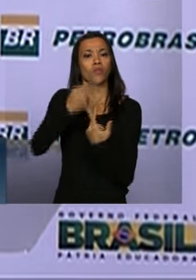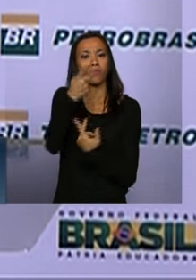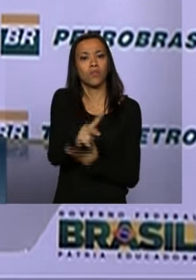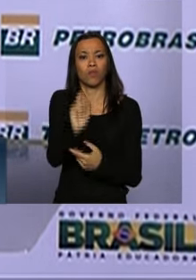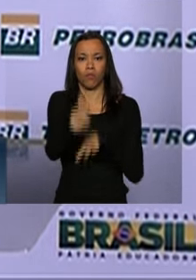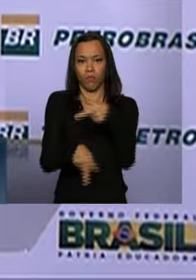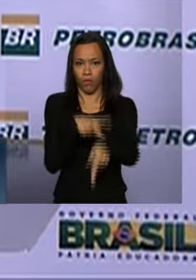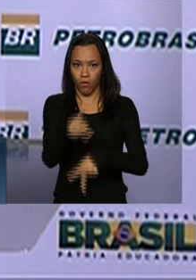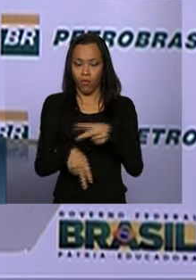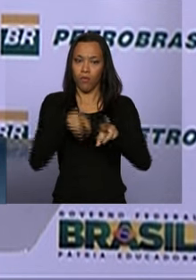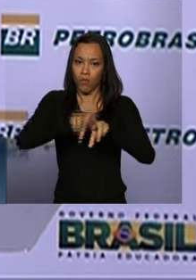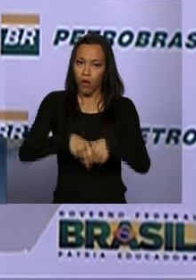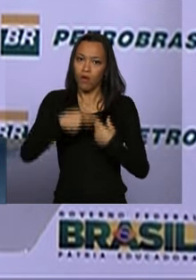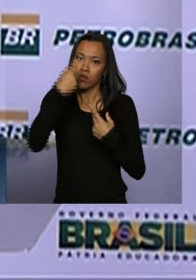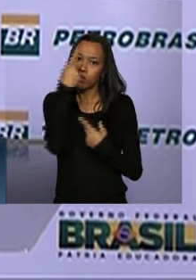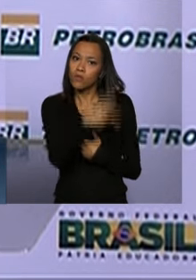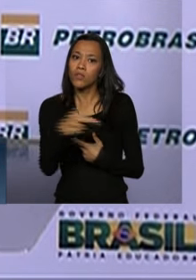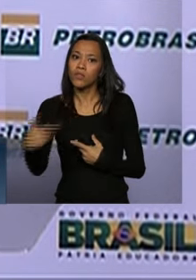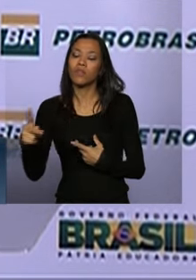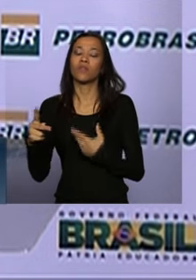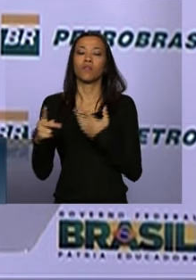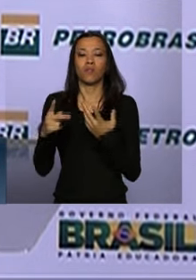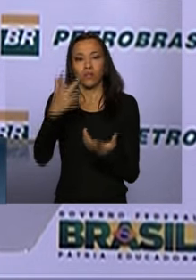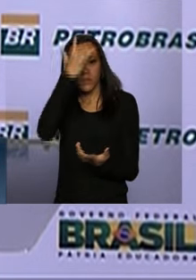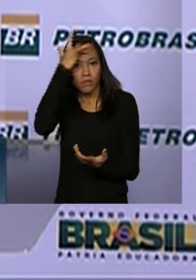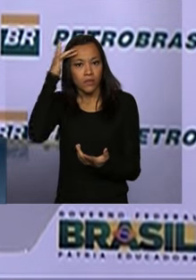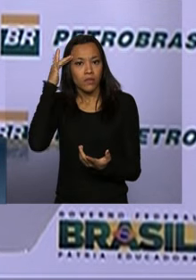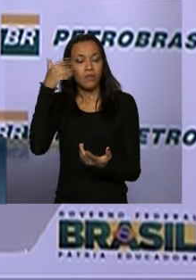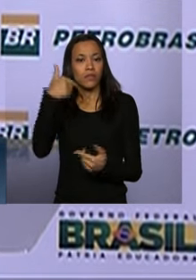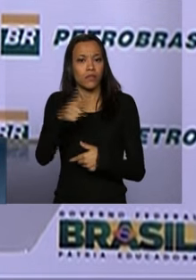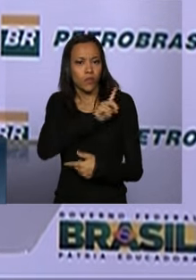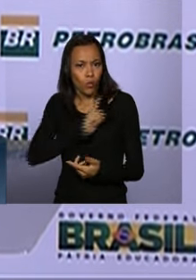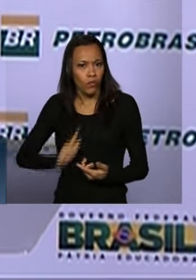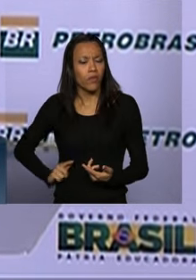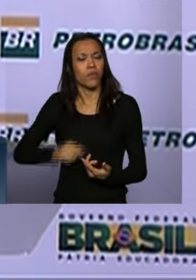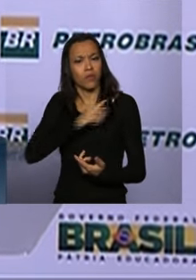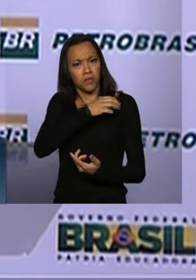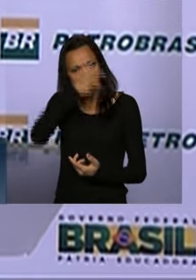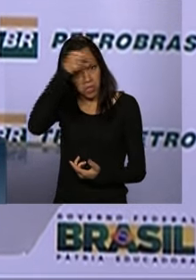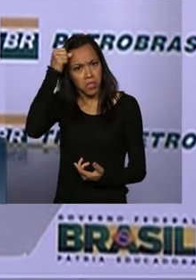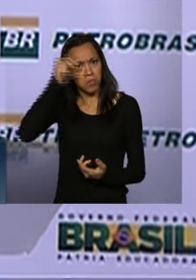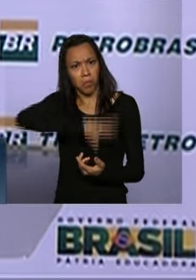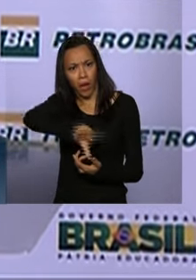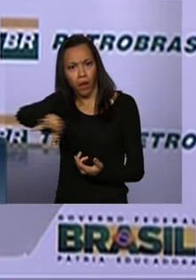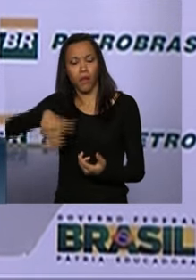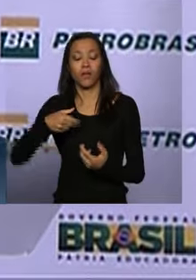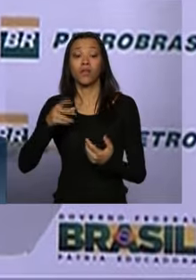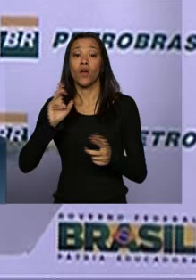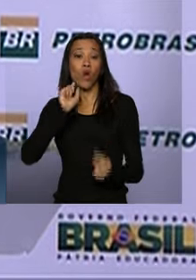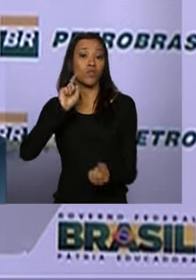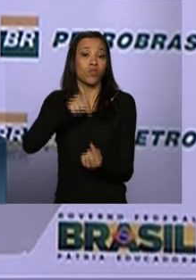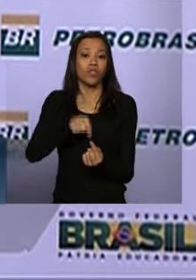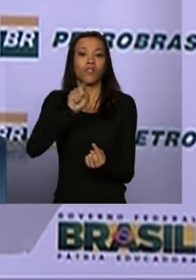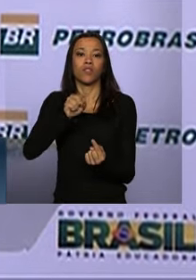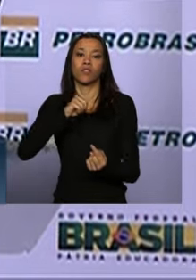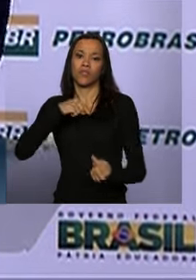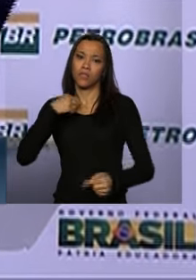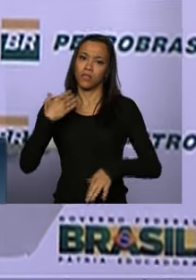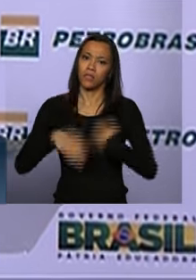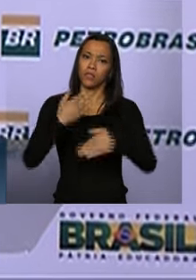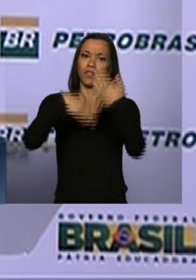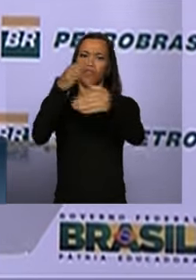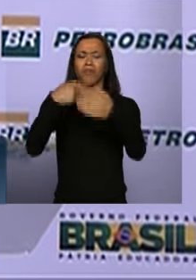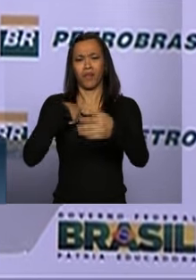seus governantes, a partir de um olhar focado e da ajuda do governo federal em desenvolver essa região que